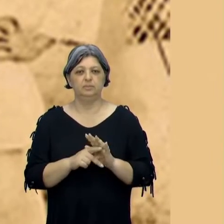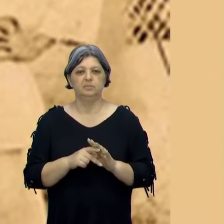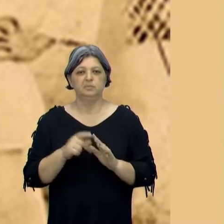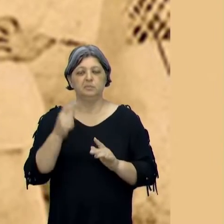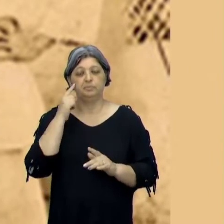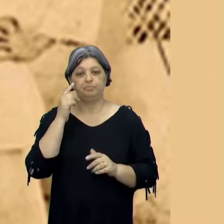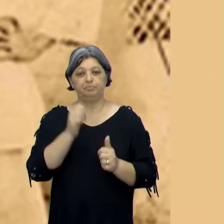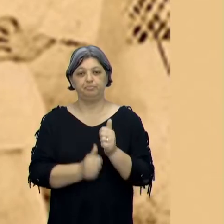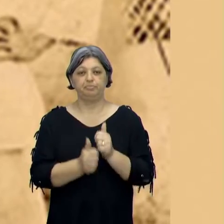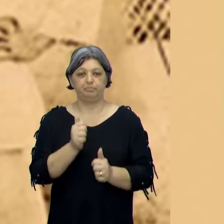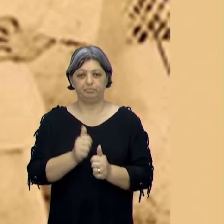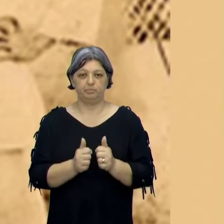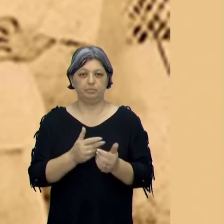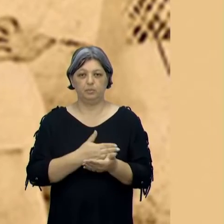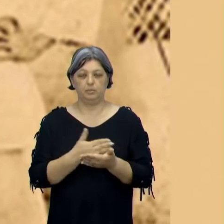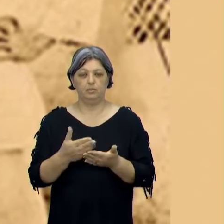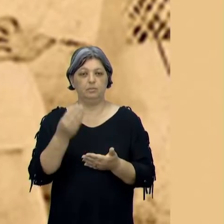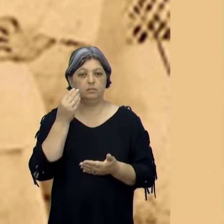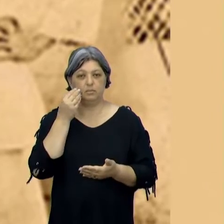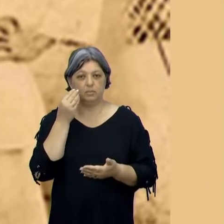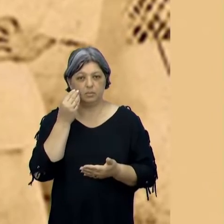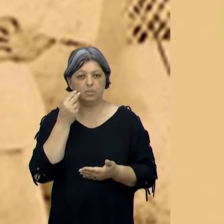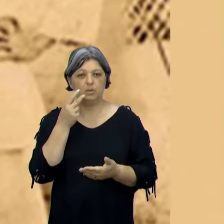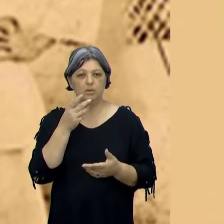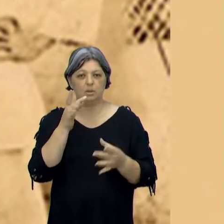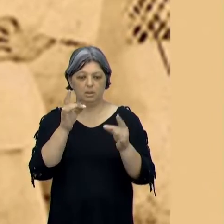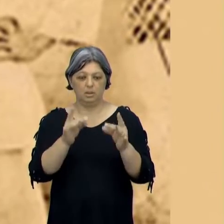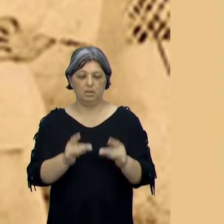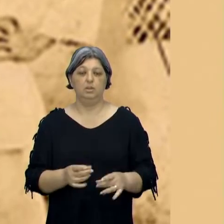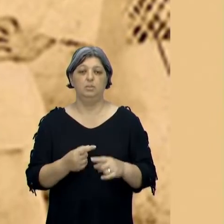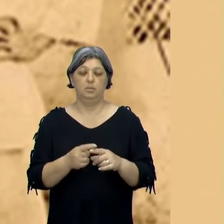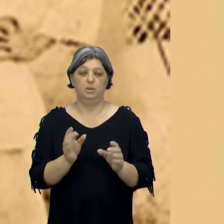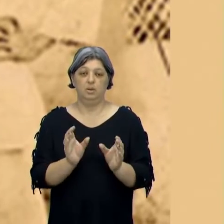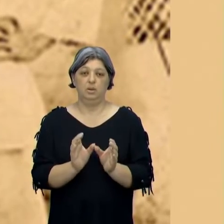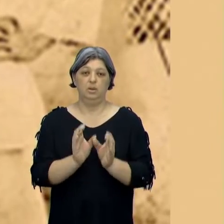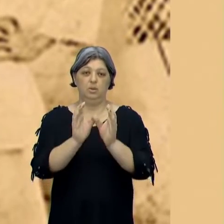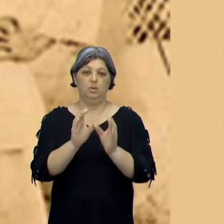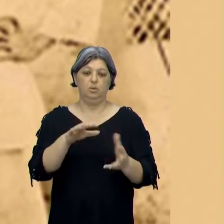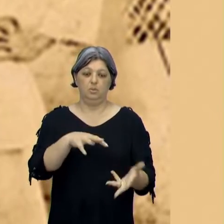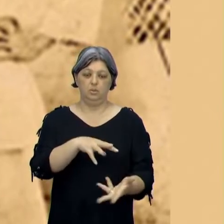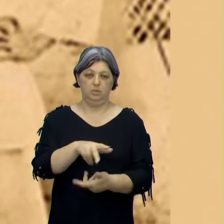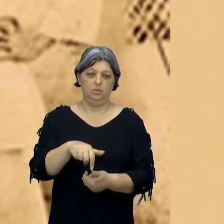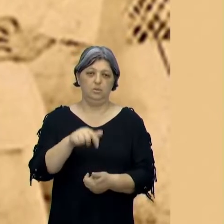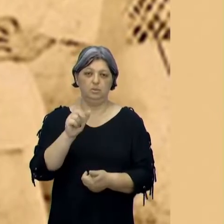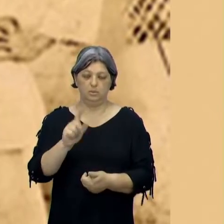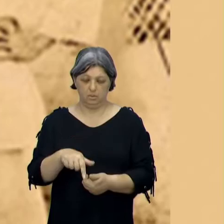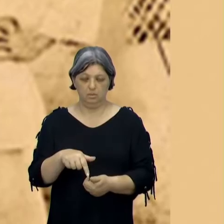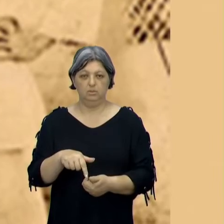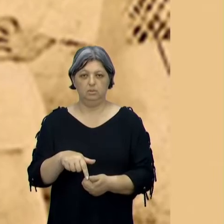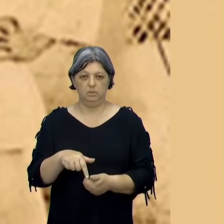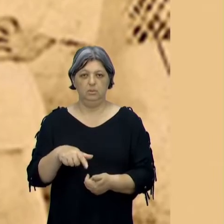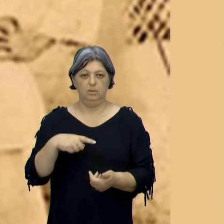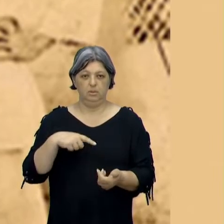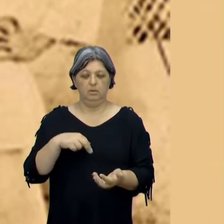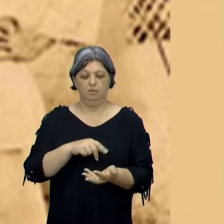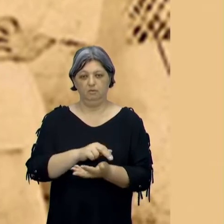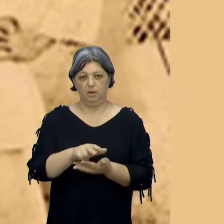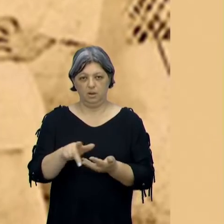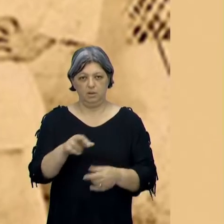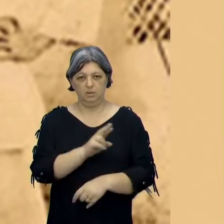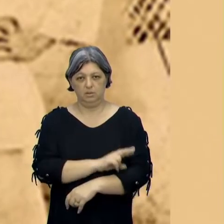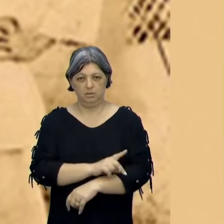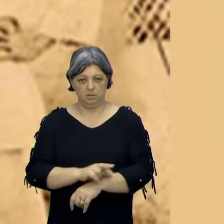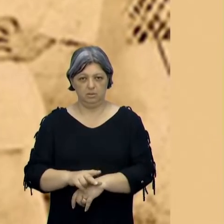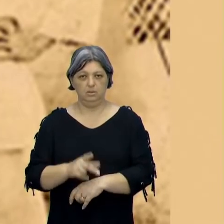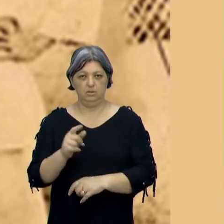pensando nisso, comecem a atentar para esses detalhes, porque a Copa do Mundo ela é bastante rica nesse sentido e nessa questão de